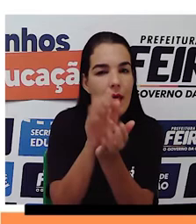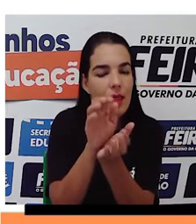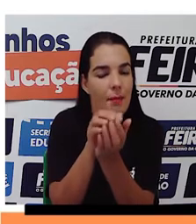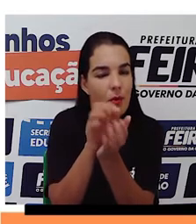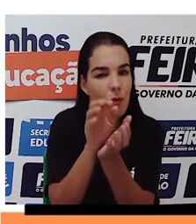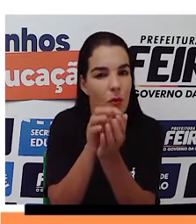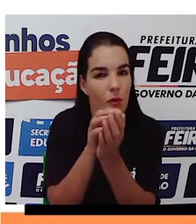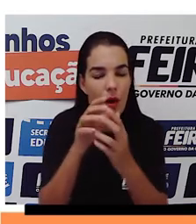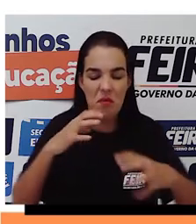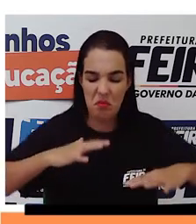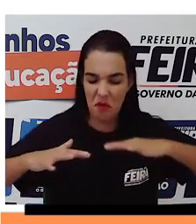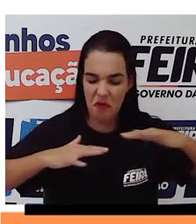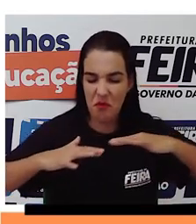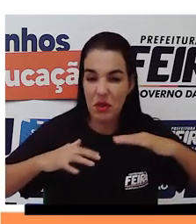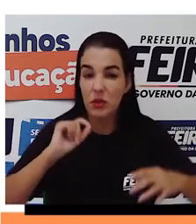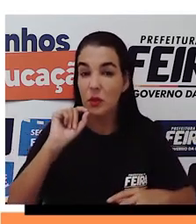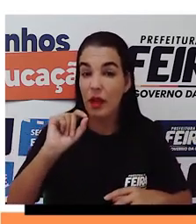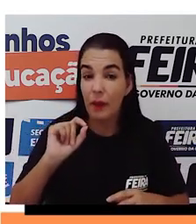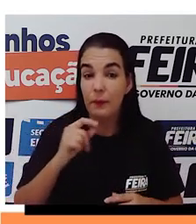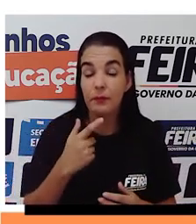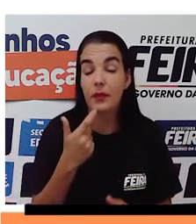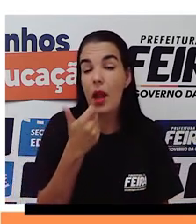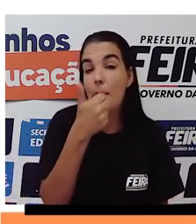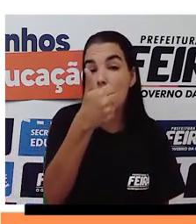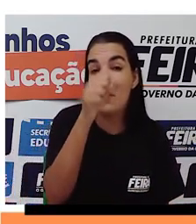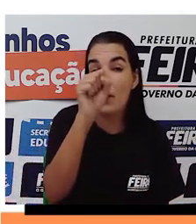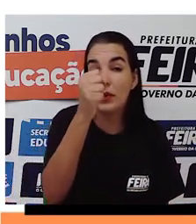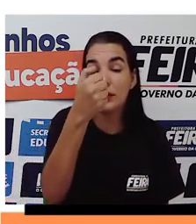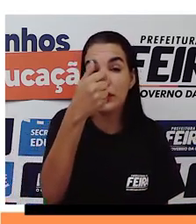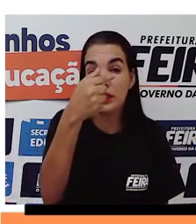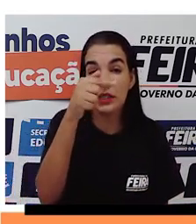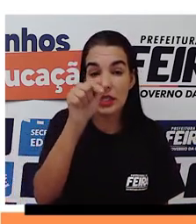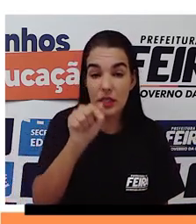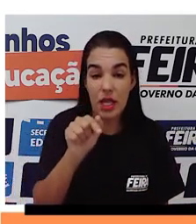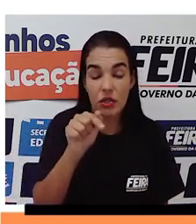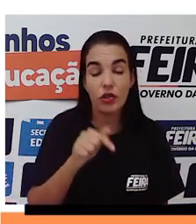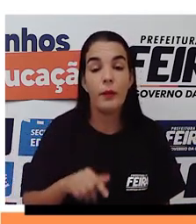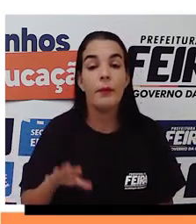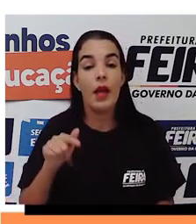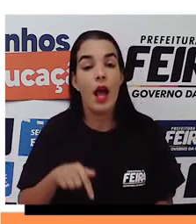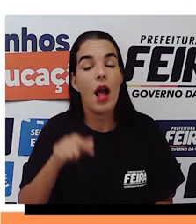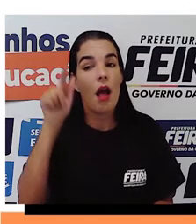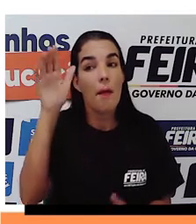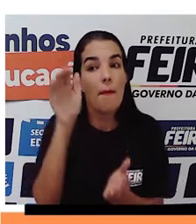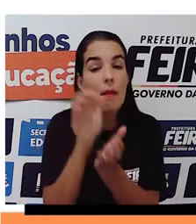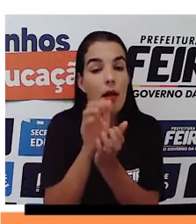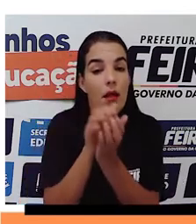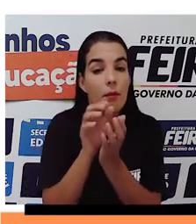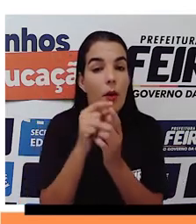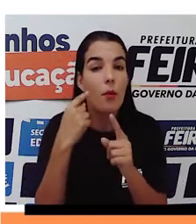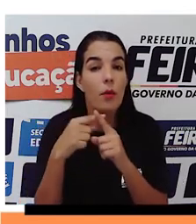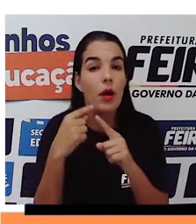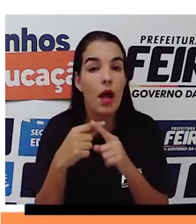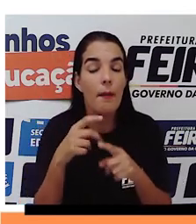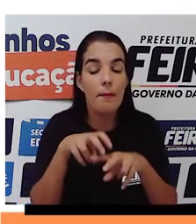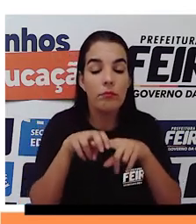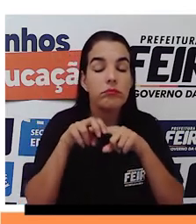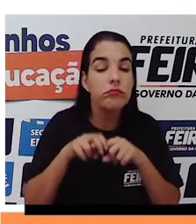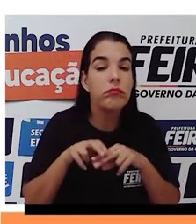Pernambucana. Esse movimento ocorreu em 1817 em Pernambuco. Teve como causa principal a